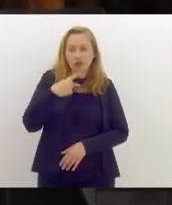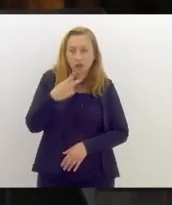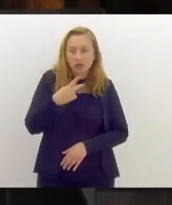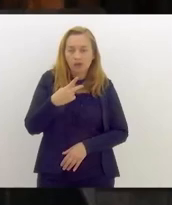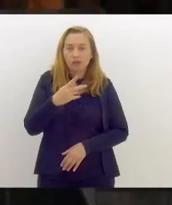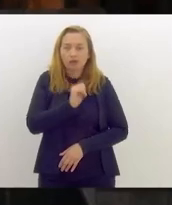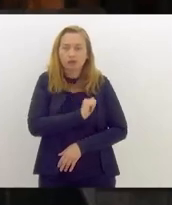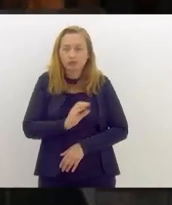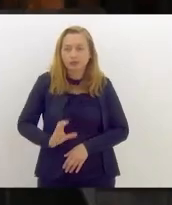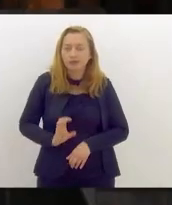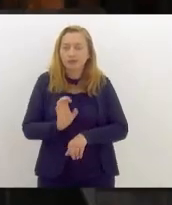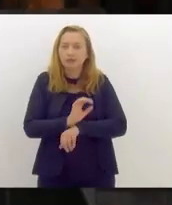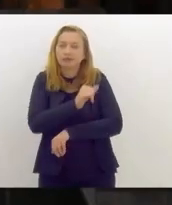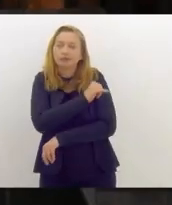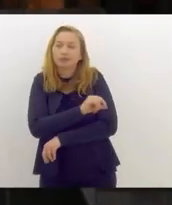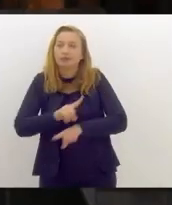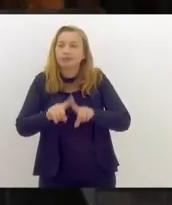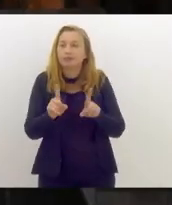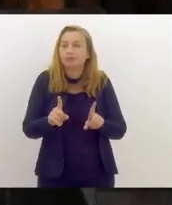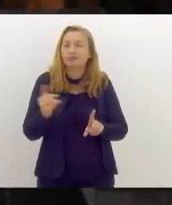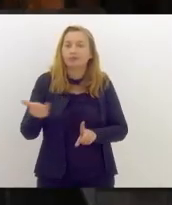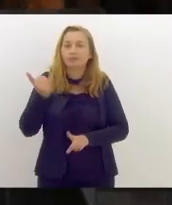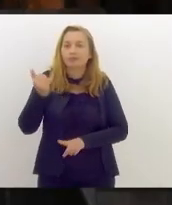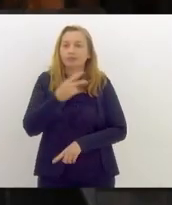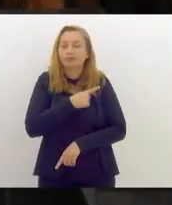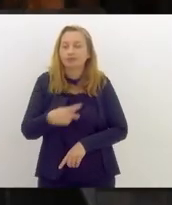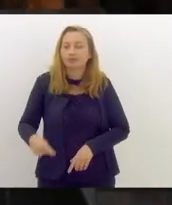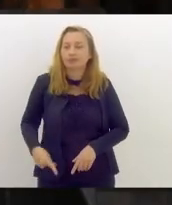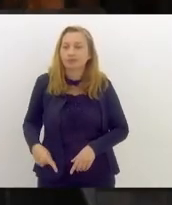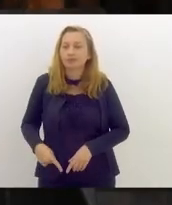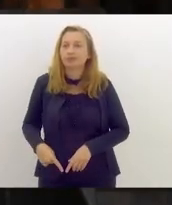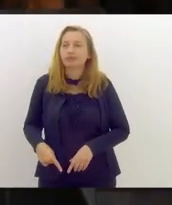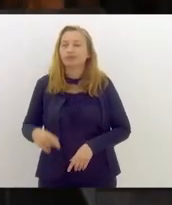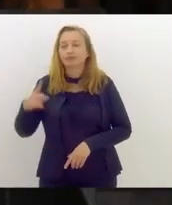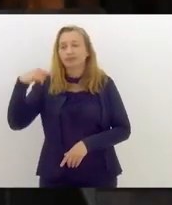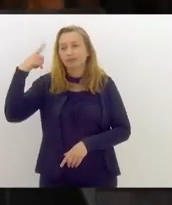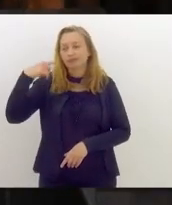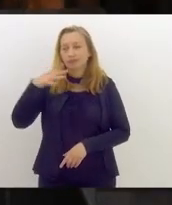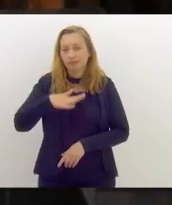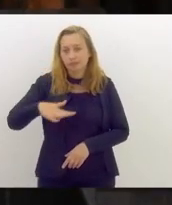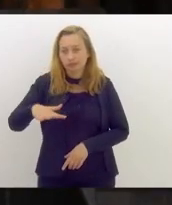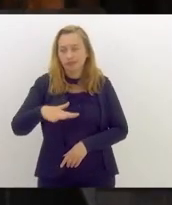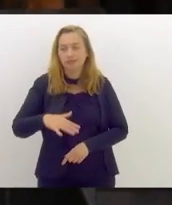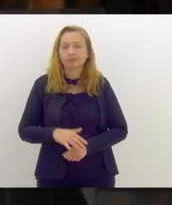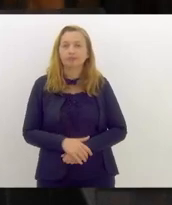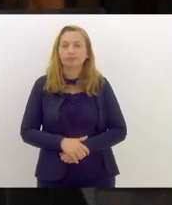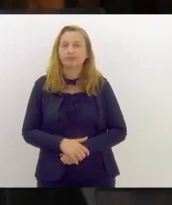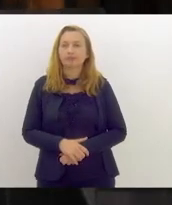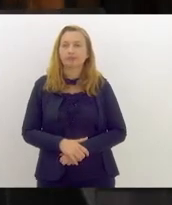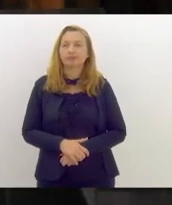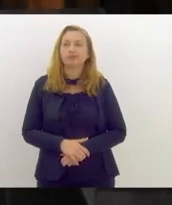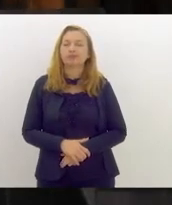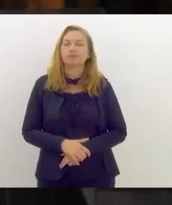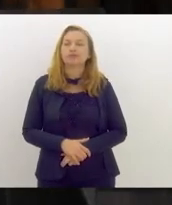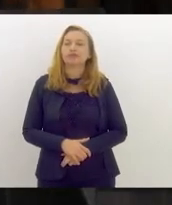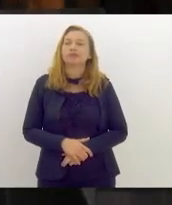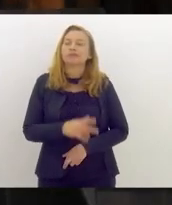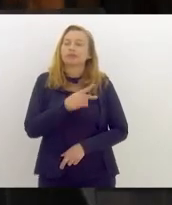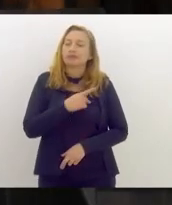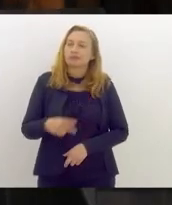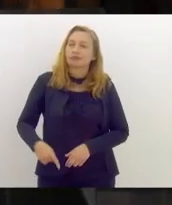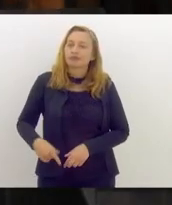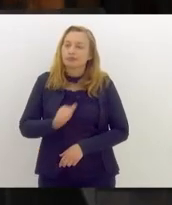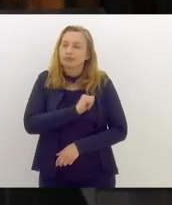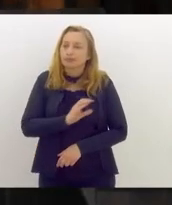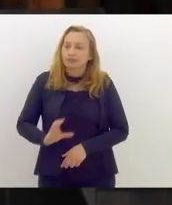o estado do Rio de Janeiro mas a importância do presidente André Cielo para advocacia através do presidente André Siciliano